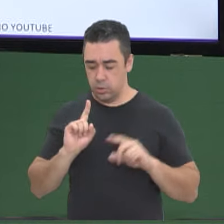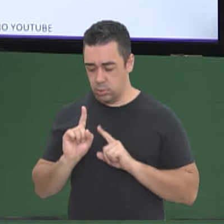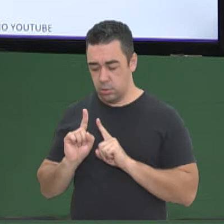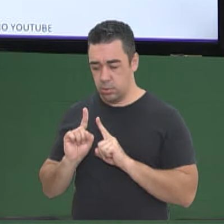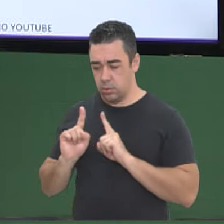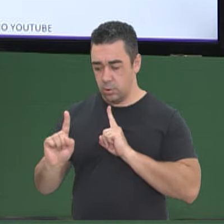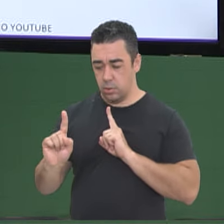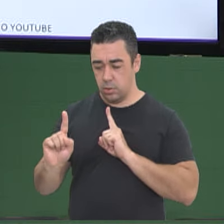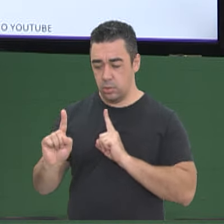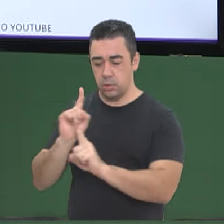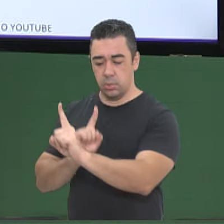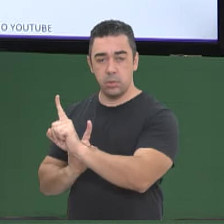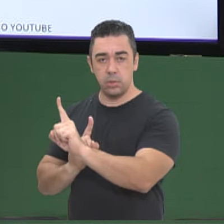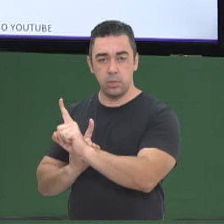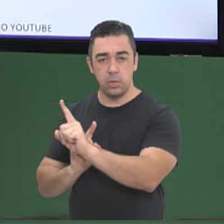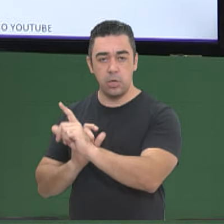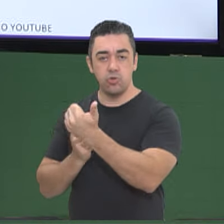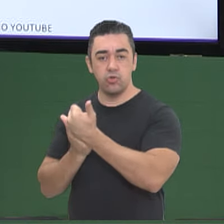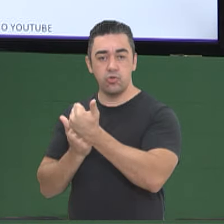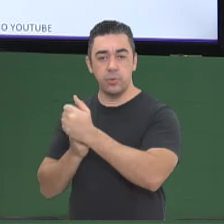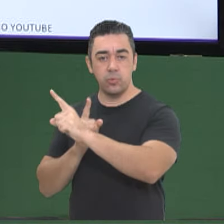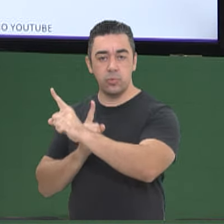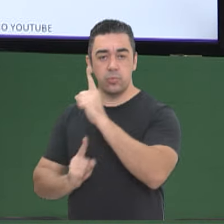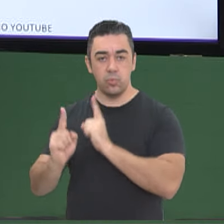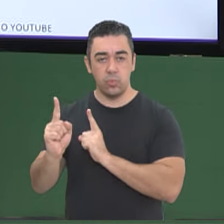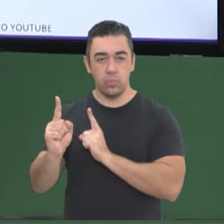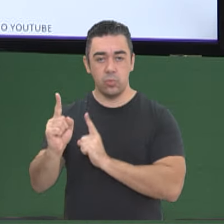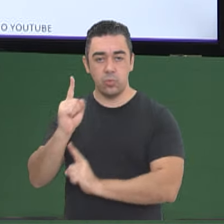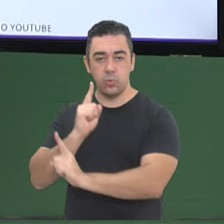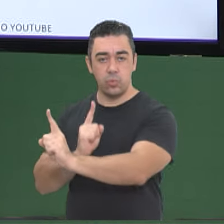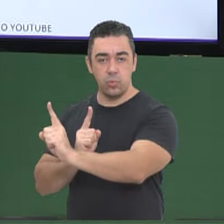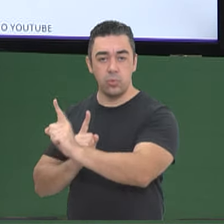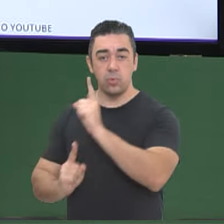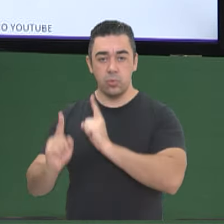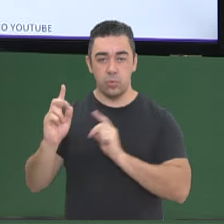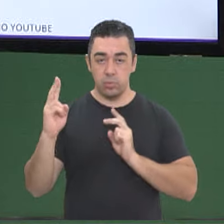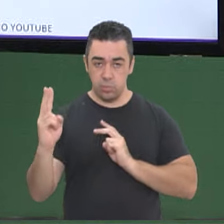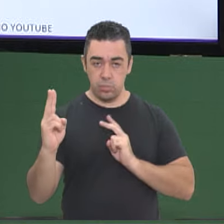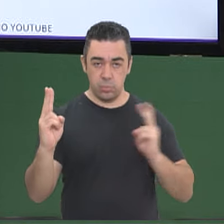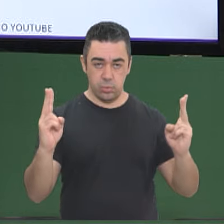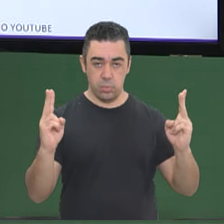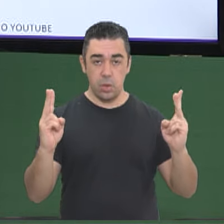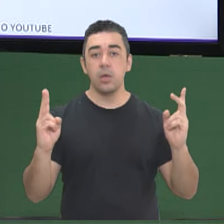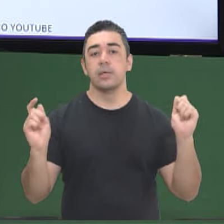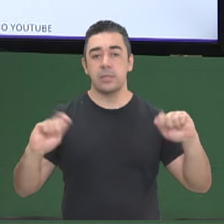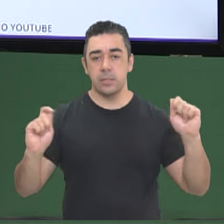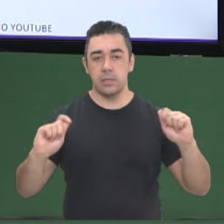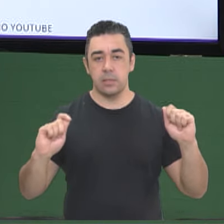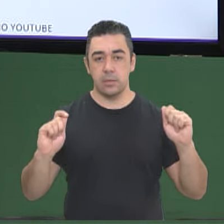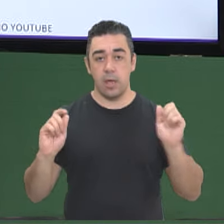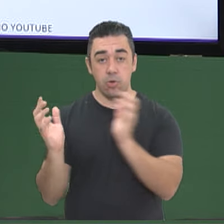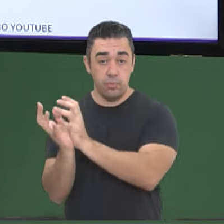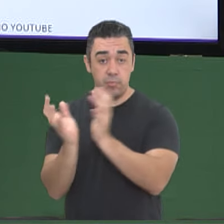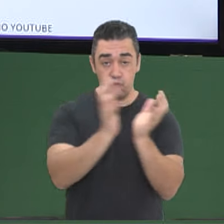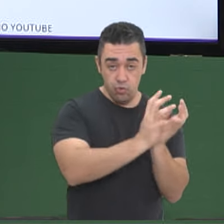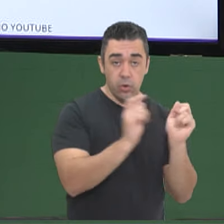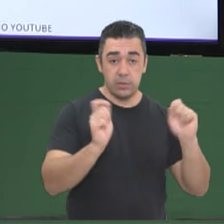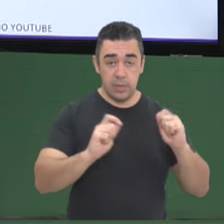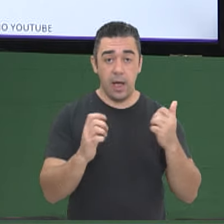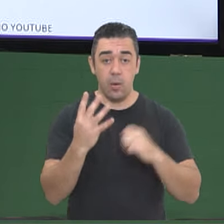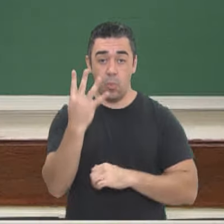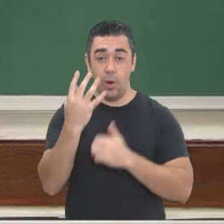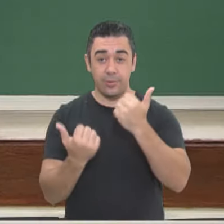quadra como substituto ao longo de cada set. Então, uma partida admite 4 substituições. Espero que